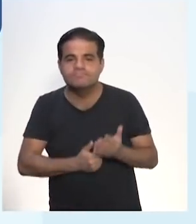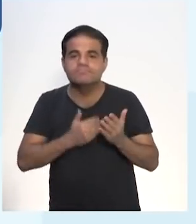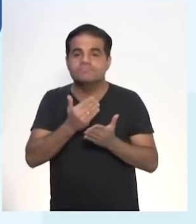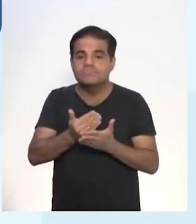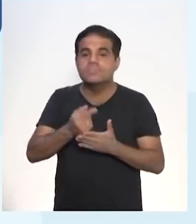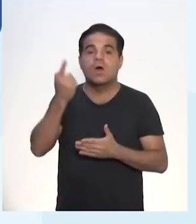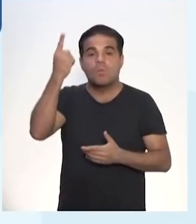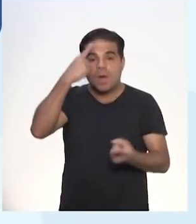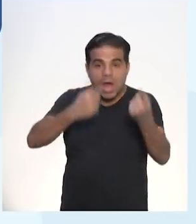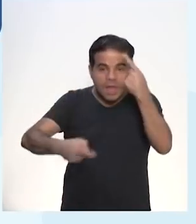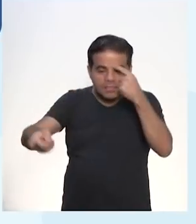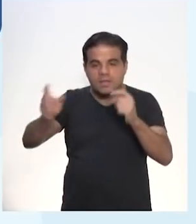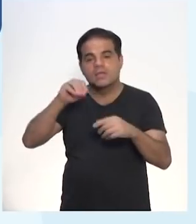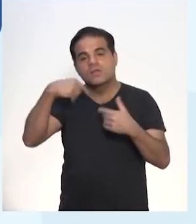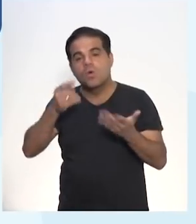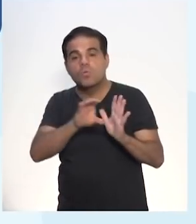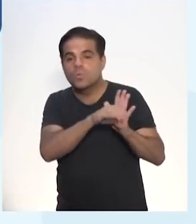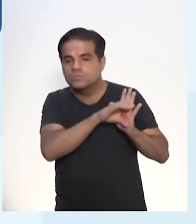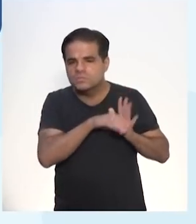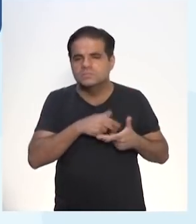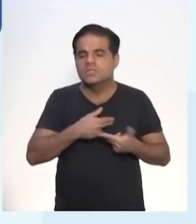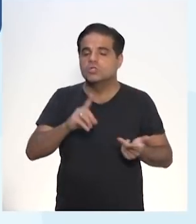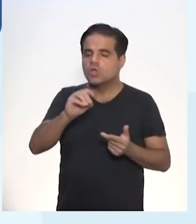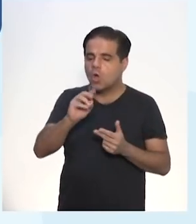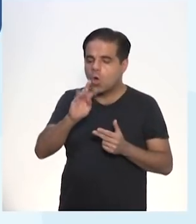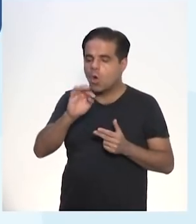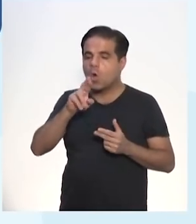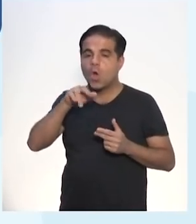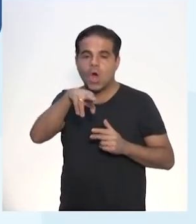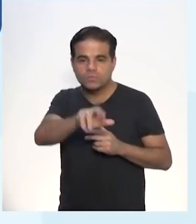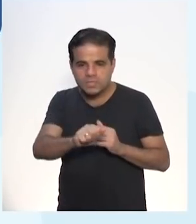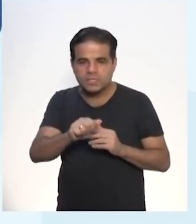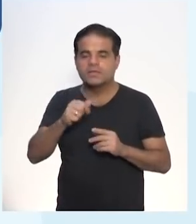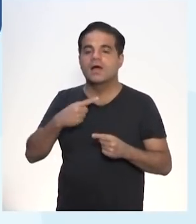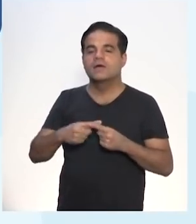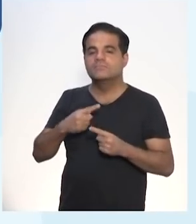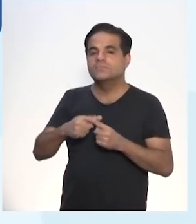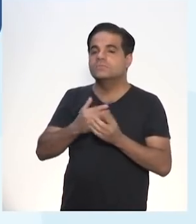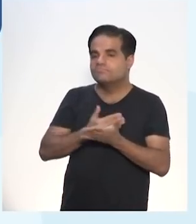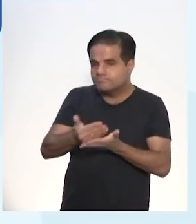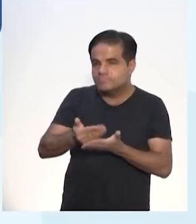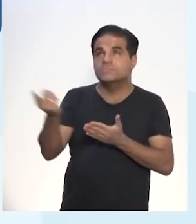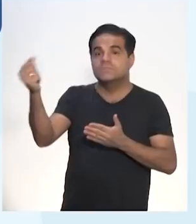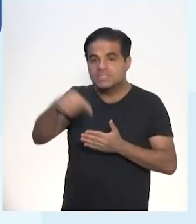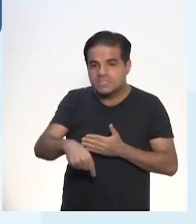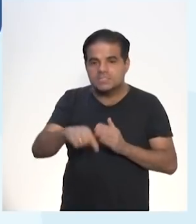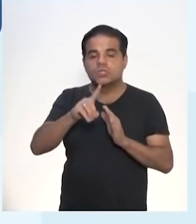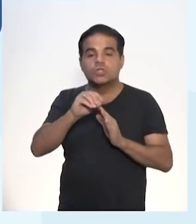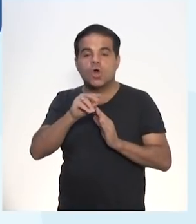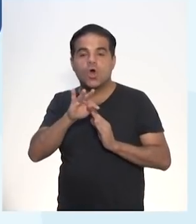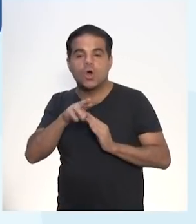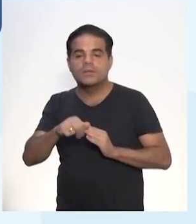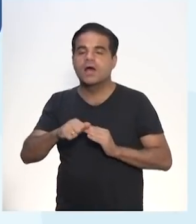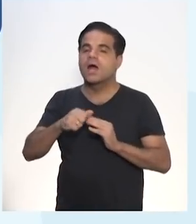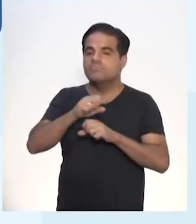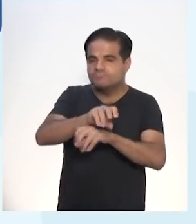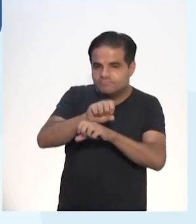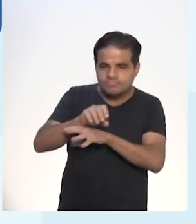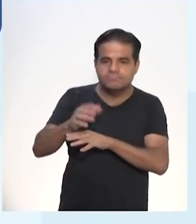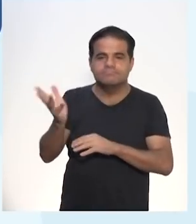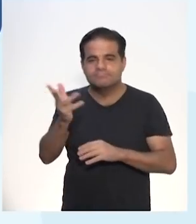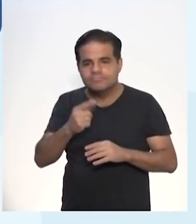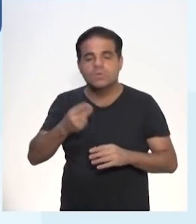uma ideia ou doutrina. Por que eu coloquei doutrina? Por causa desse início mesmo, que veio com essa ideia de doutrina, né, de doutrinar,